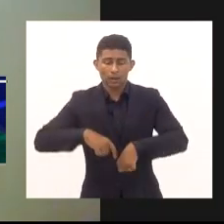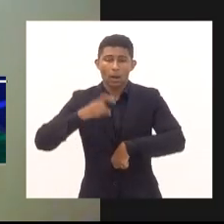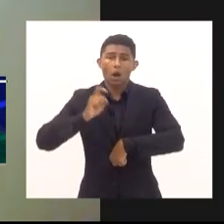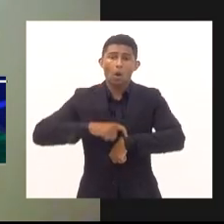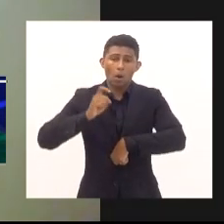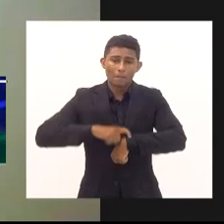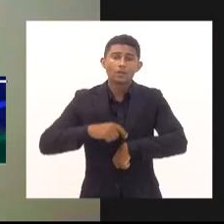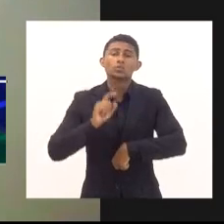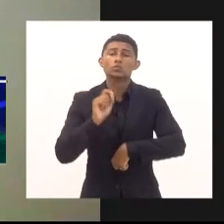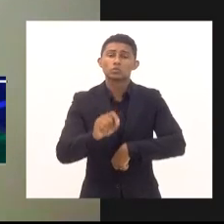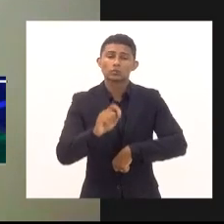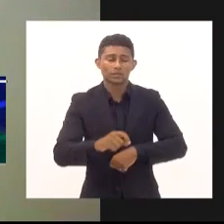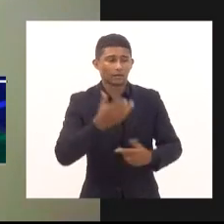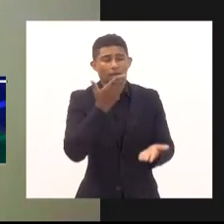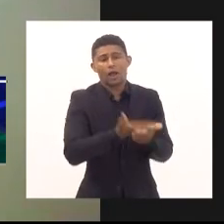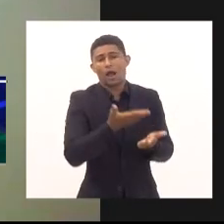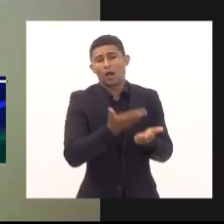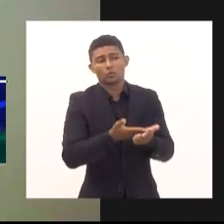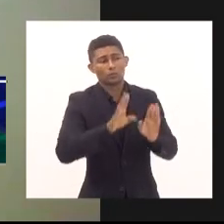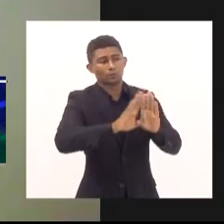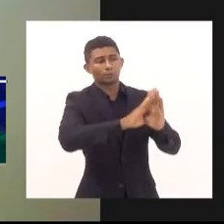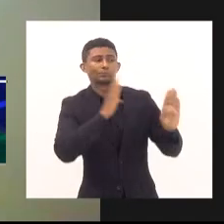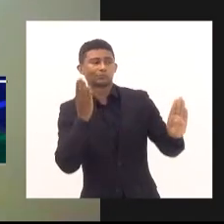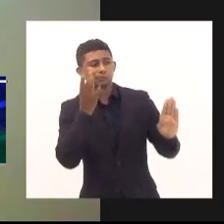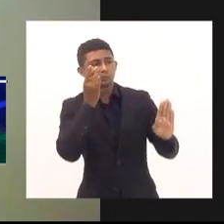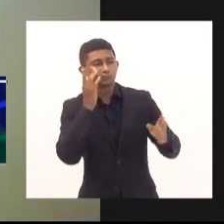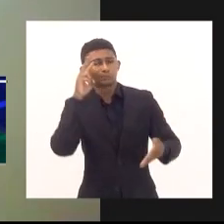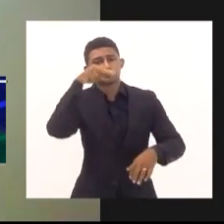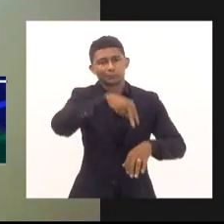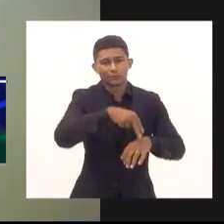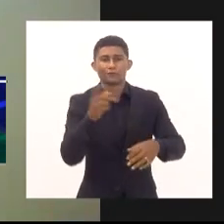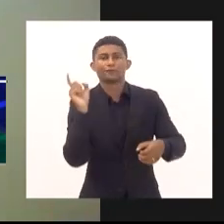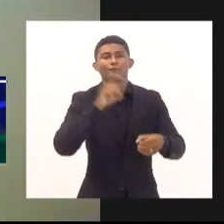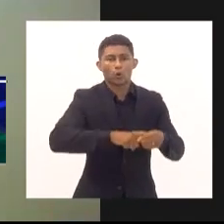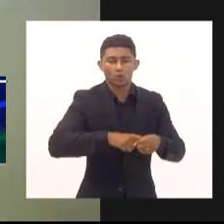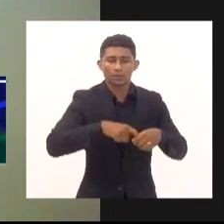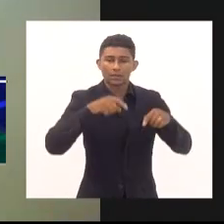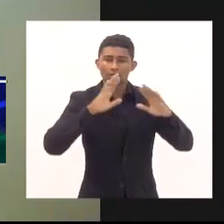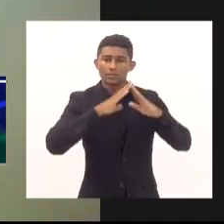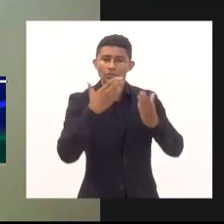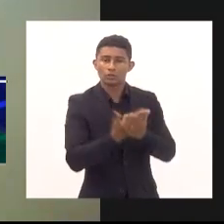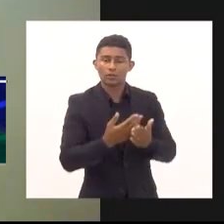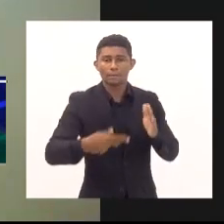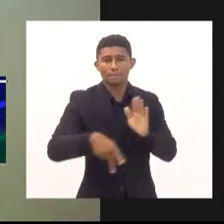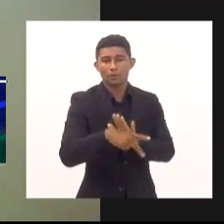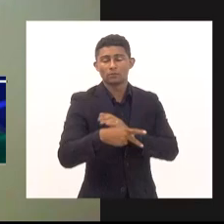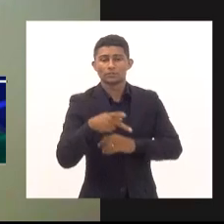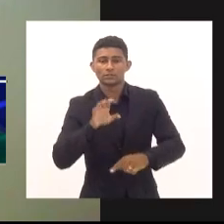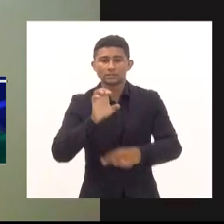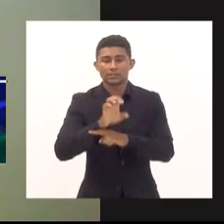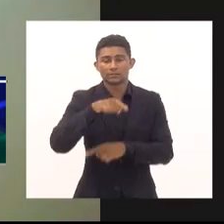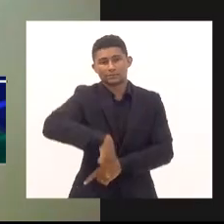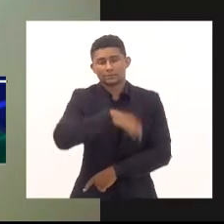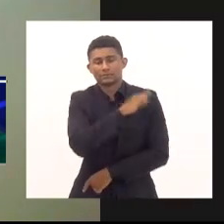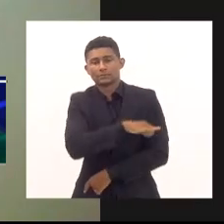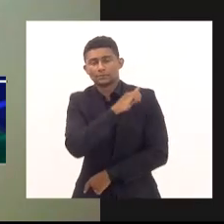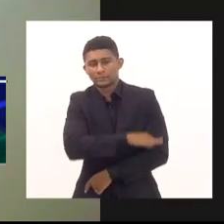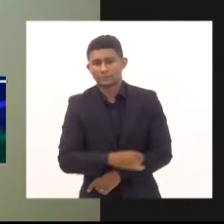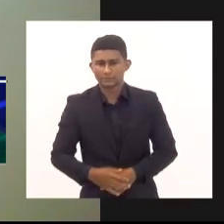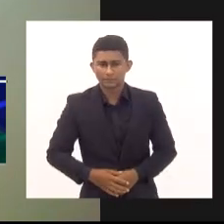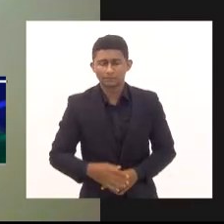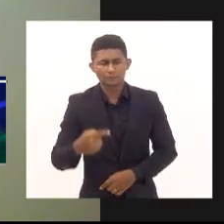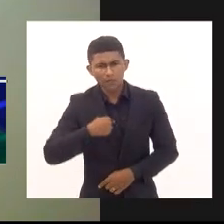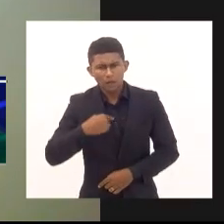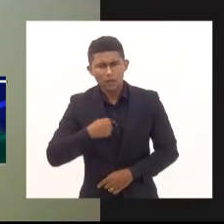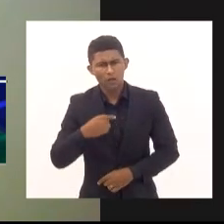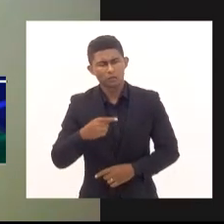presencial, as aulas nas escolas do estado do Rio de Janeiro. E aí me chamou a atenção, né, a